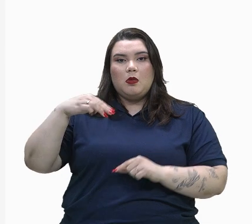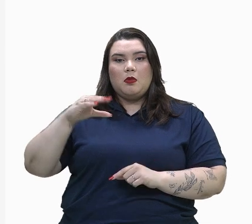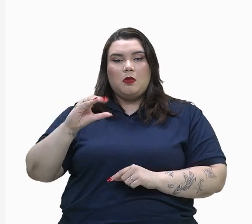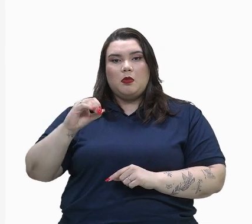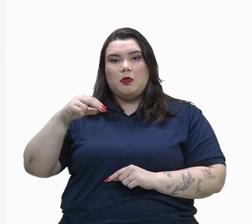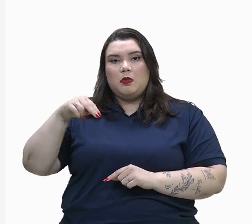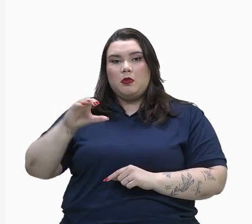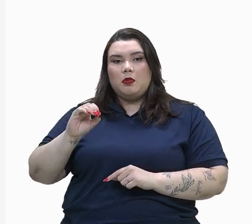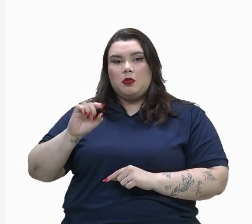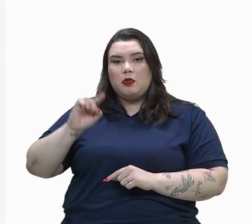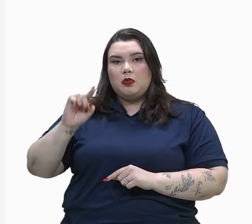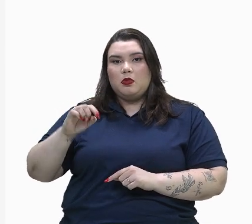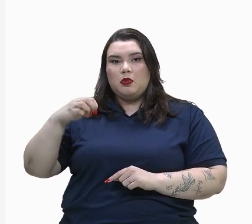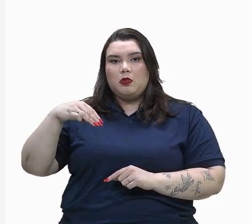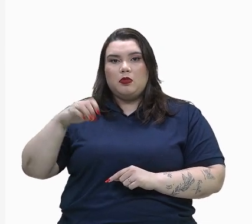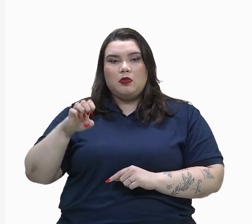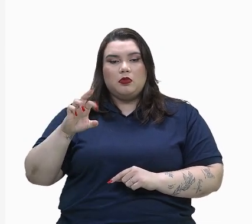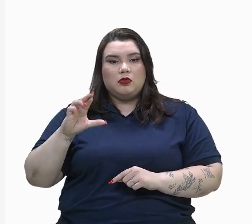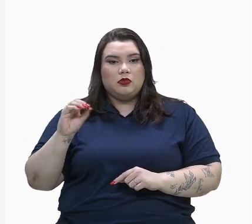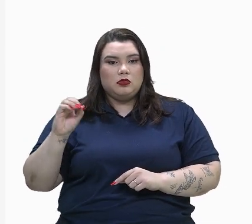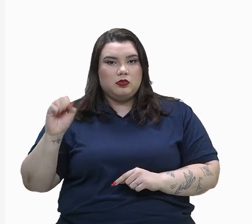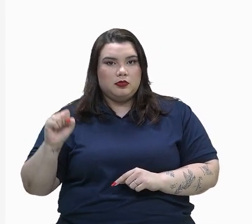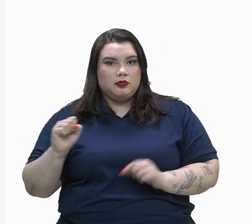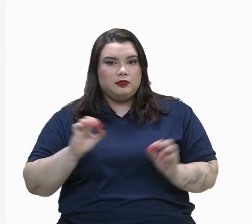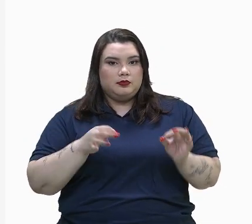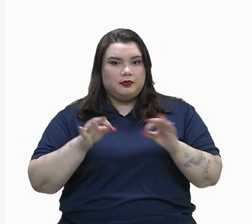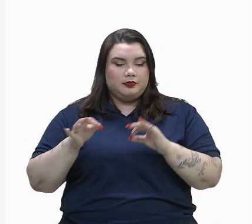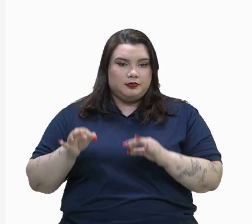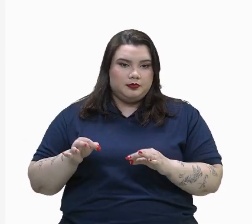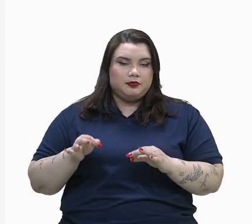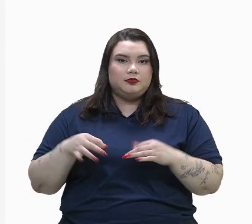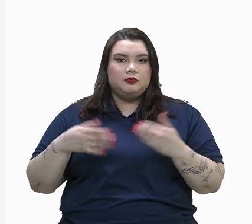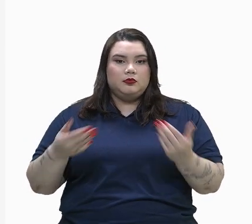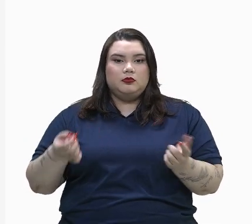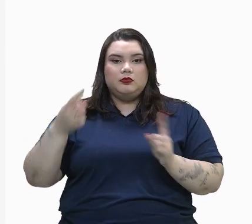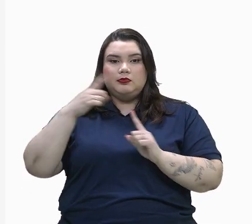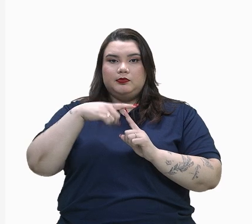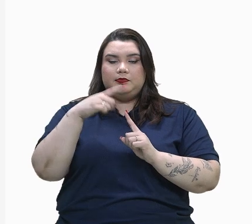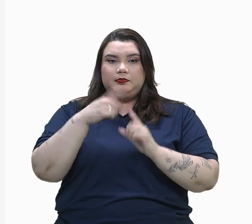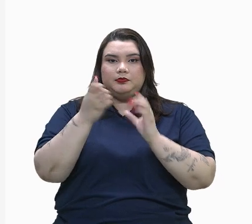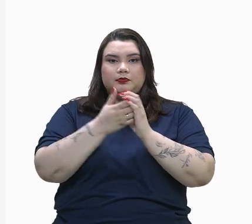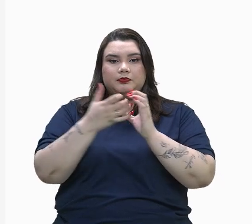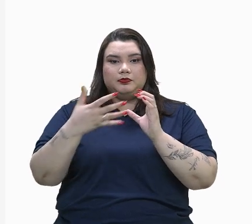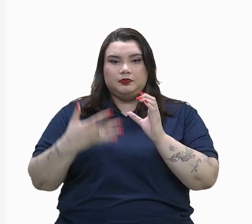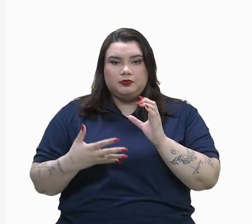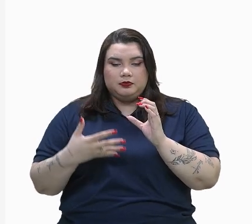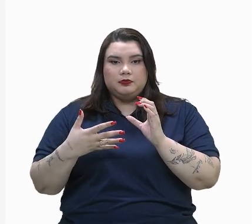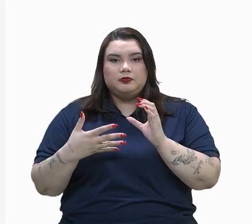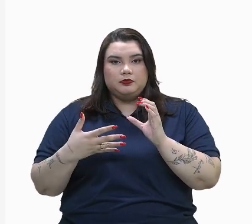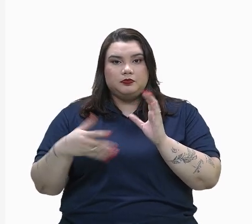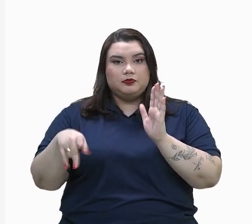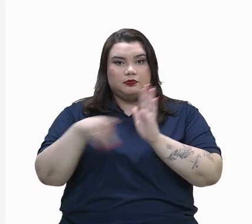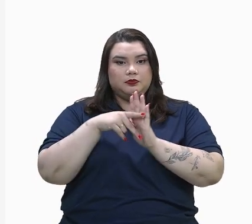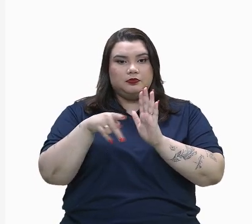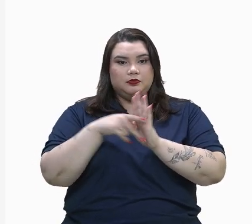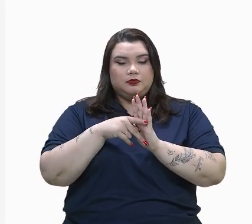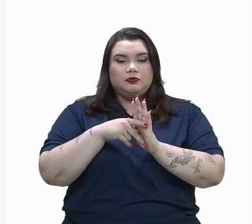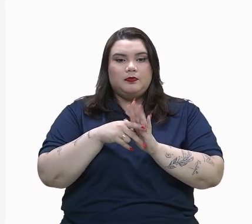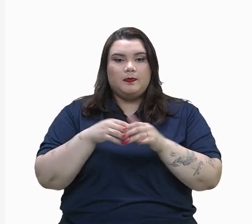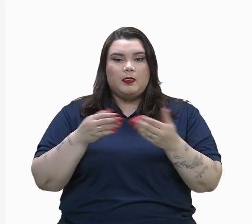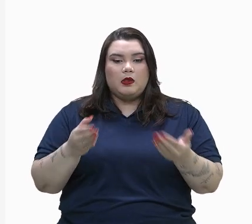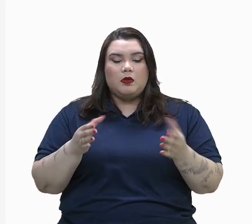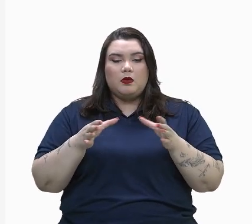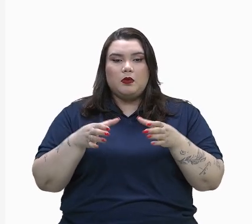já disse que são os monômeros, seria a pérola, né? O monômero seria a pérola, o